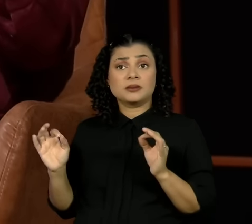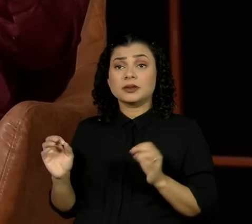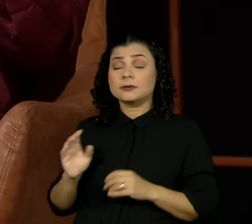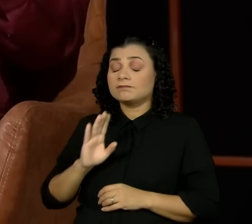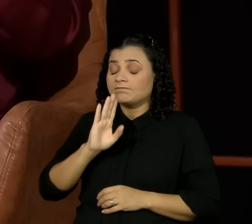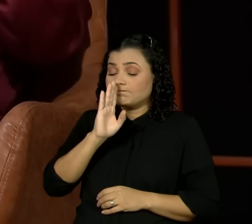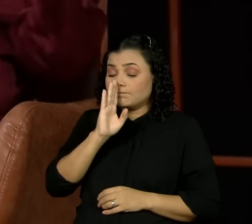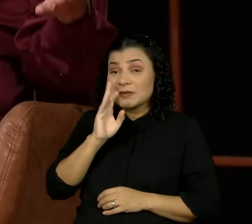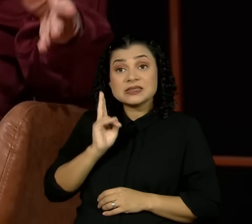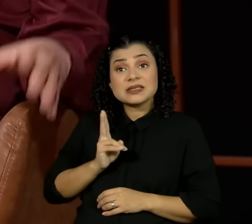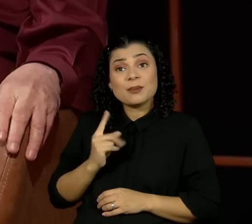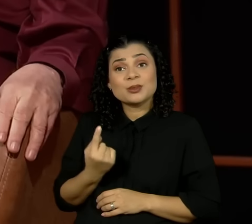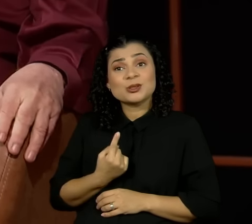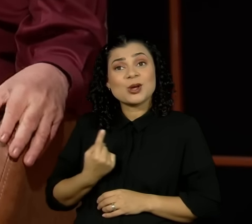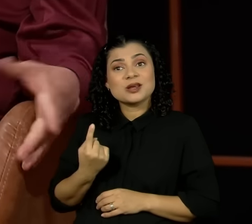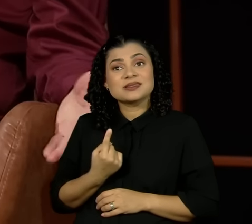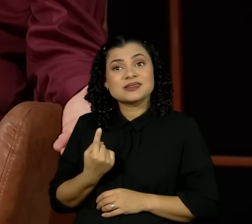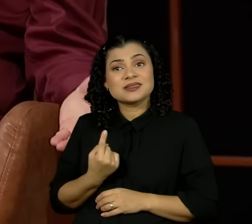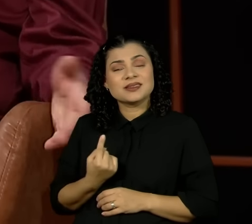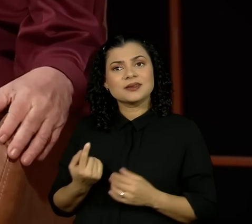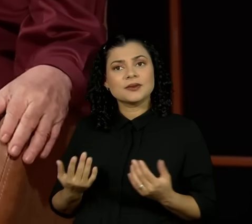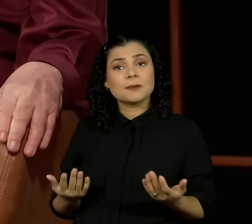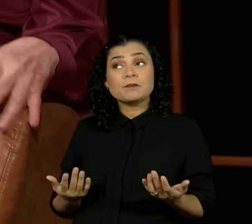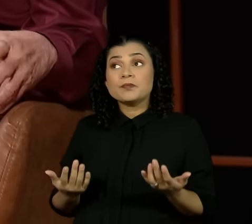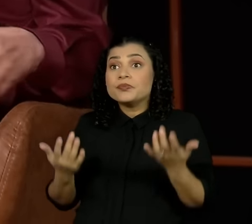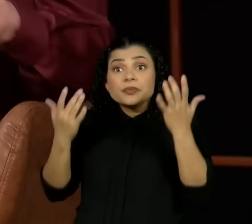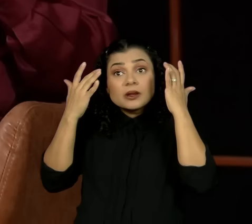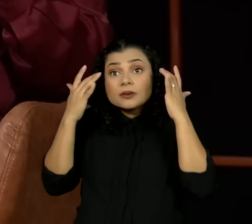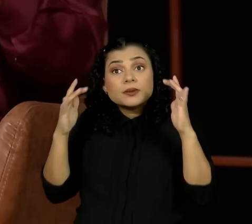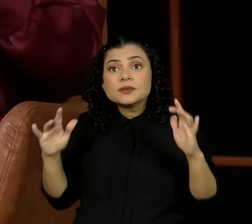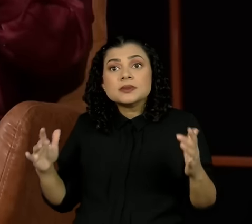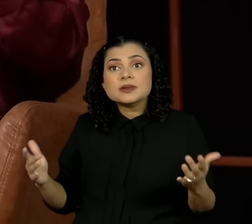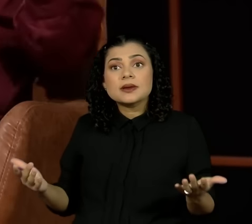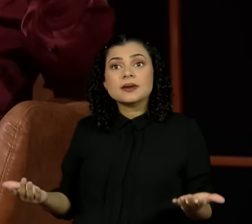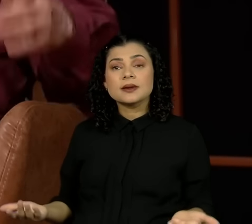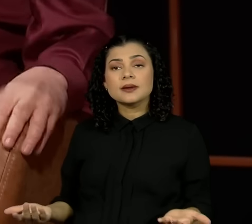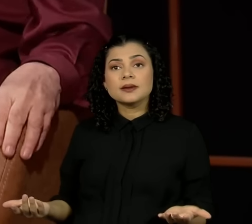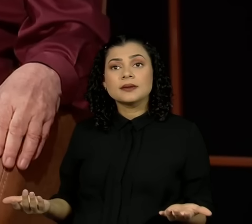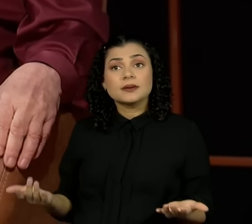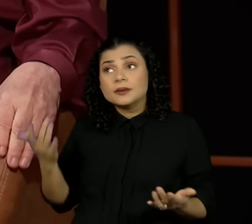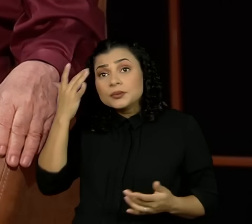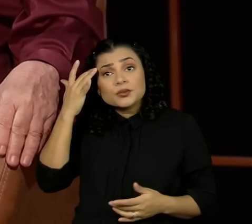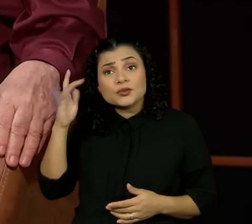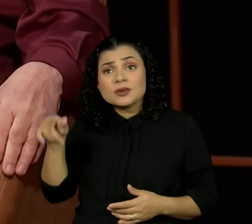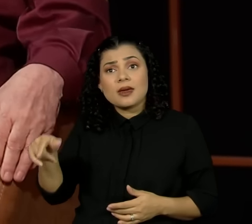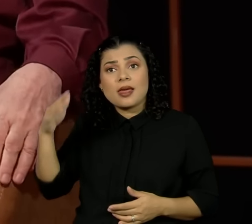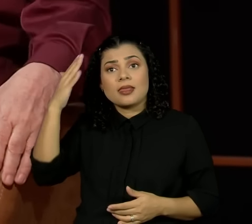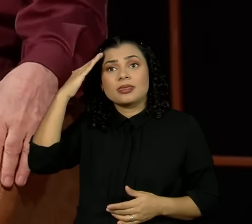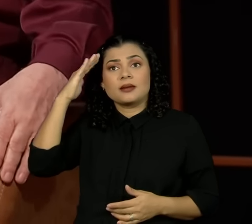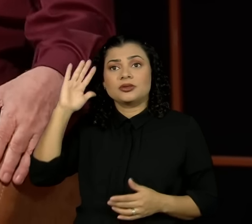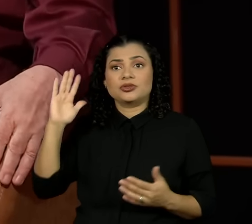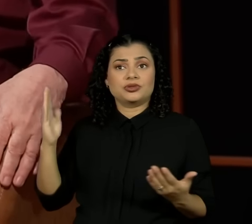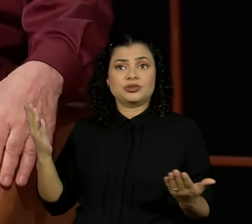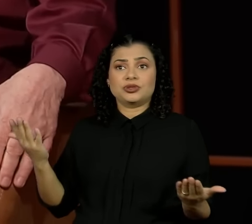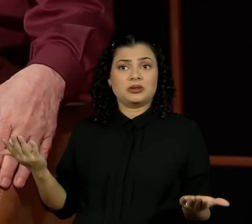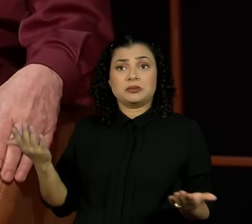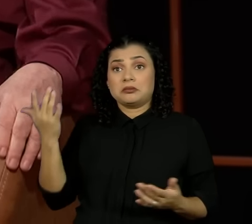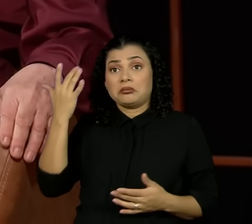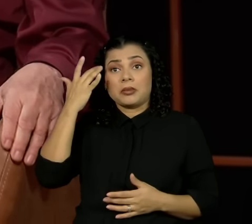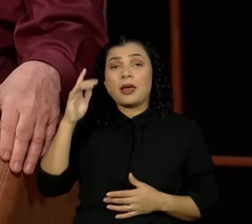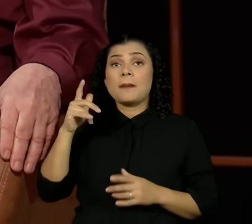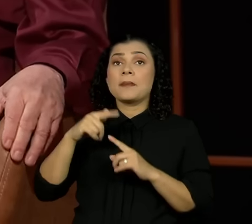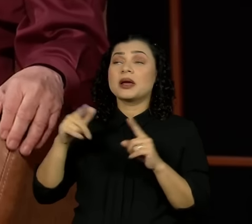nenhuma, solitário, e não sei, talvez religião, não sei o que ela entendia, mas fazia discursos